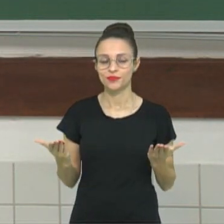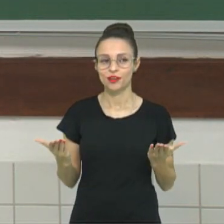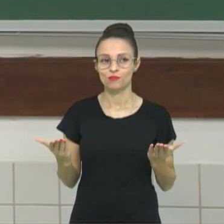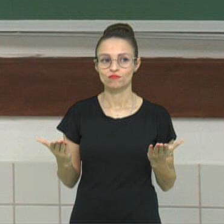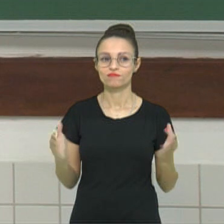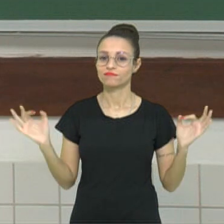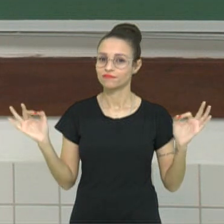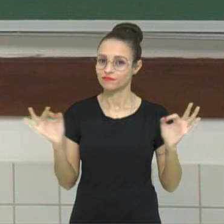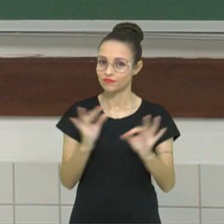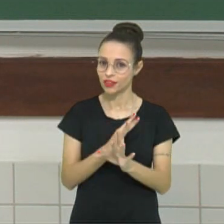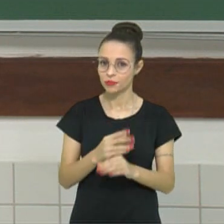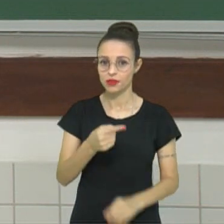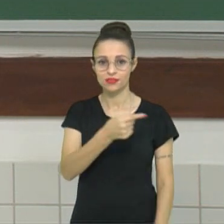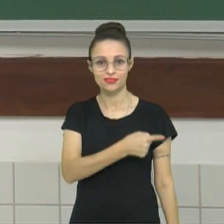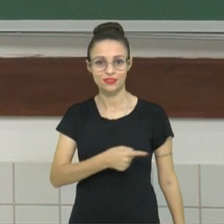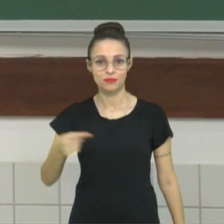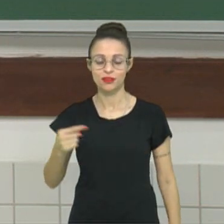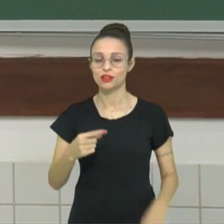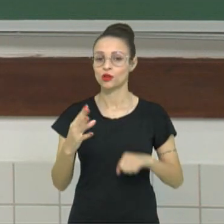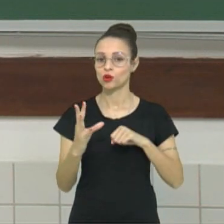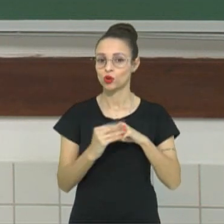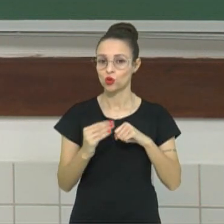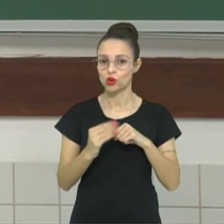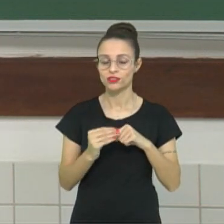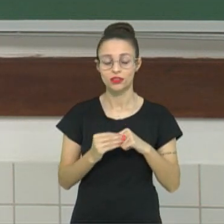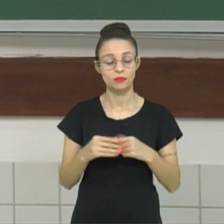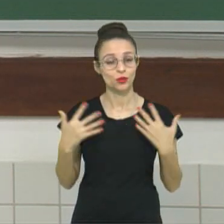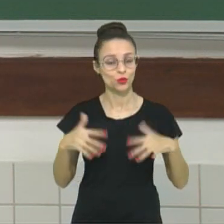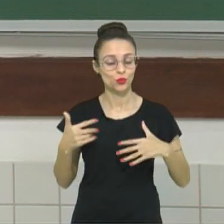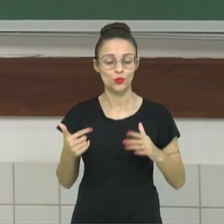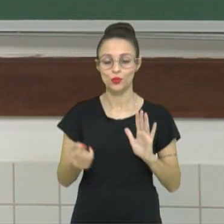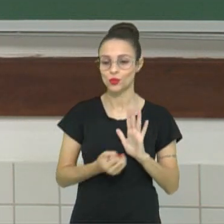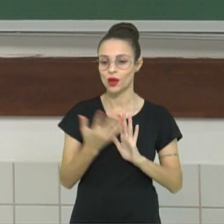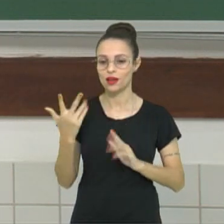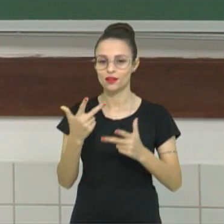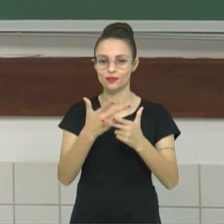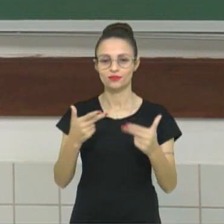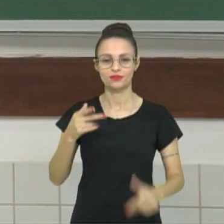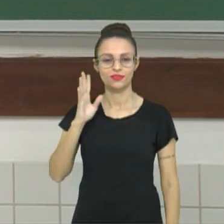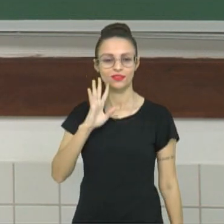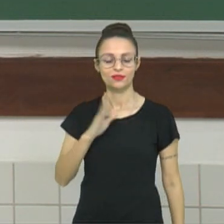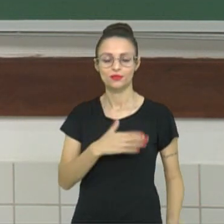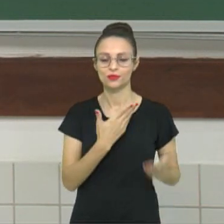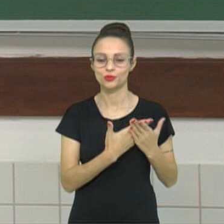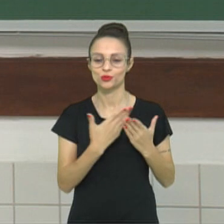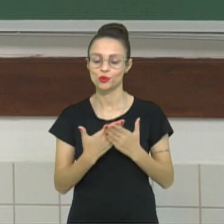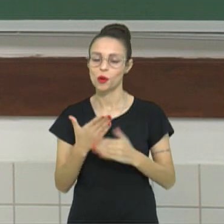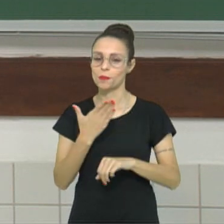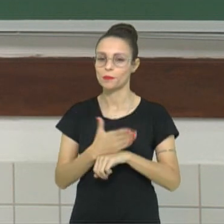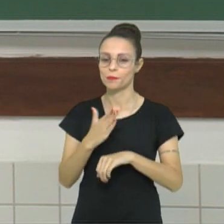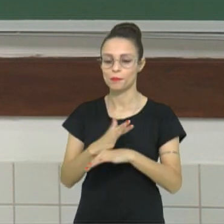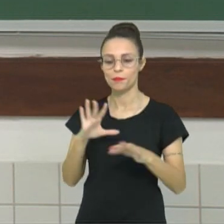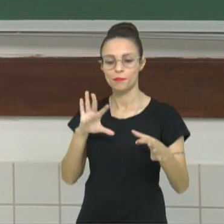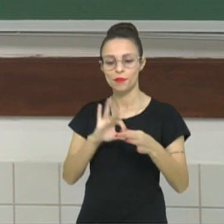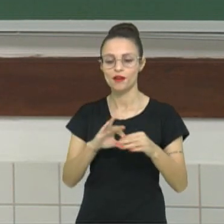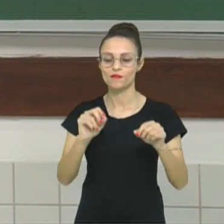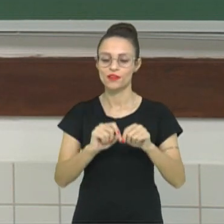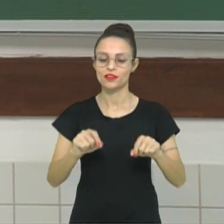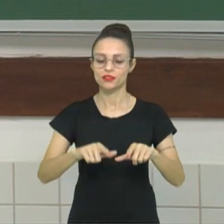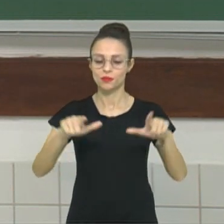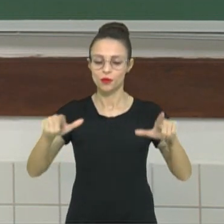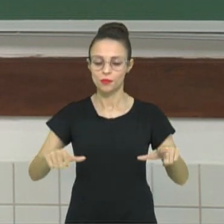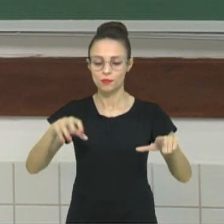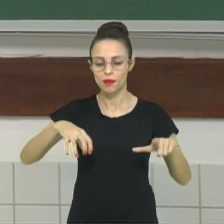acaba, né, fechando a Semana do Conhecimento com muitas coisas legais, né, que a gente viu na prática, fizemos a maquete,